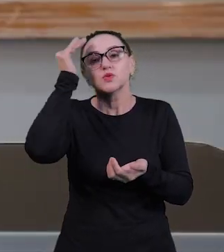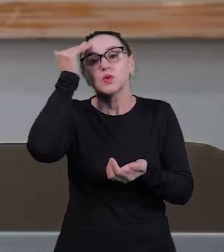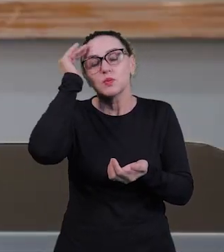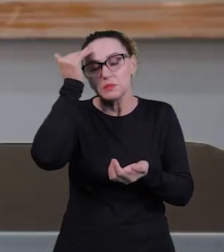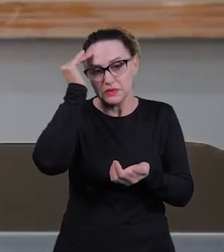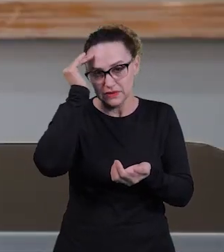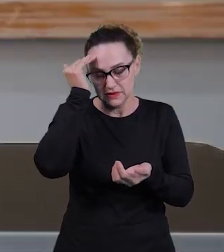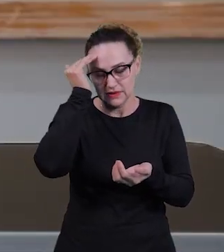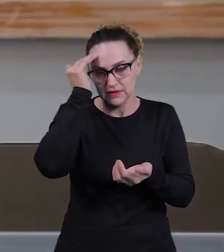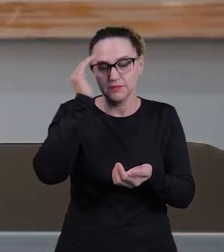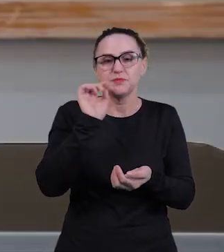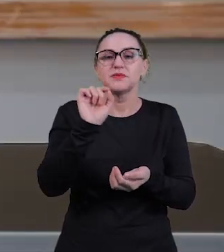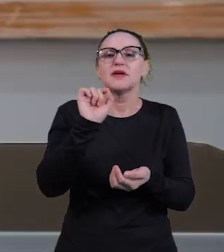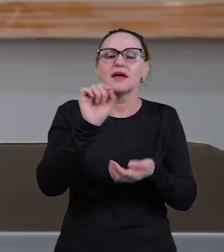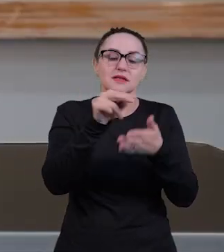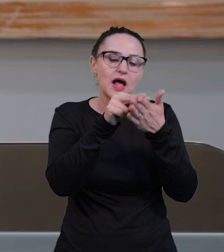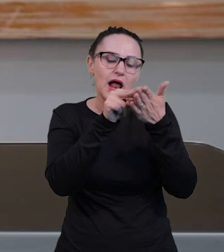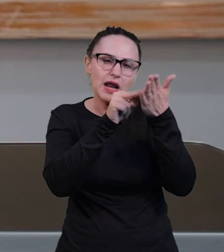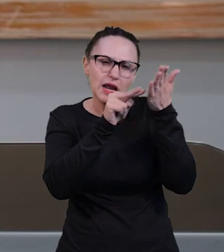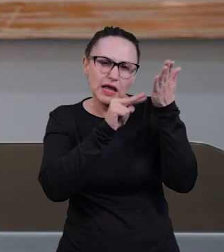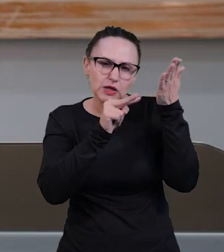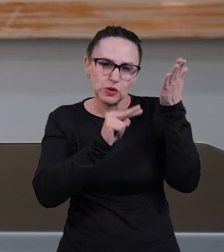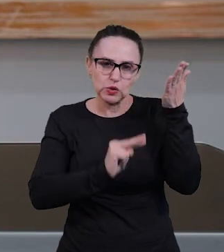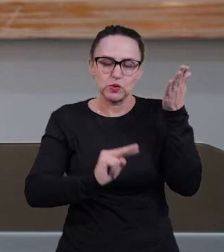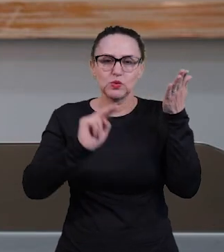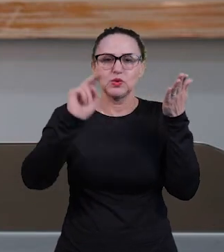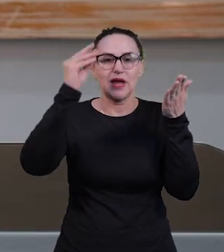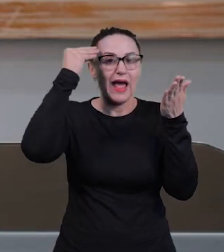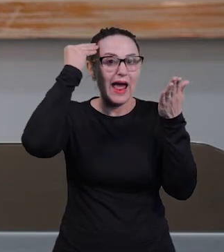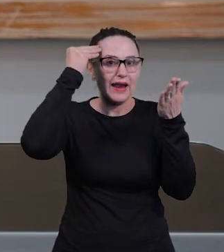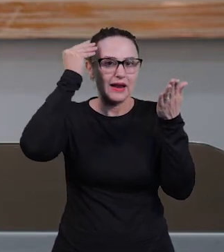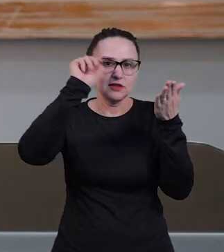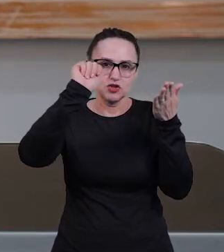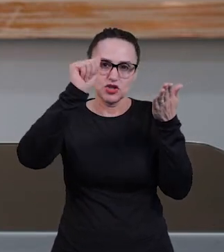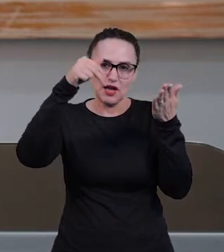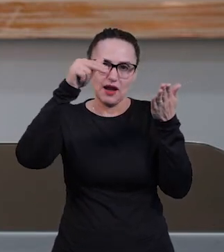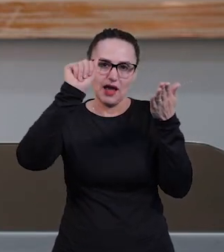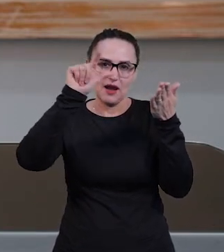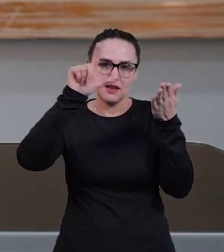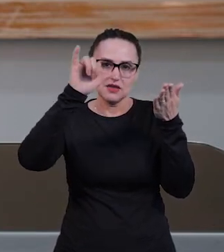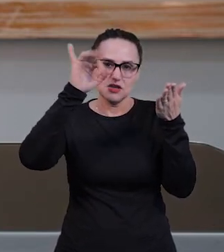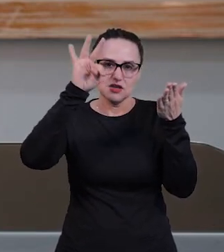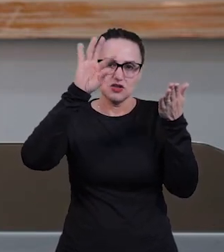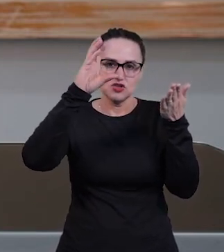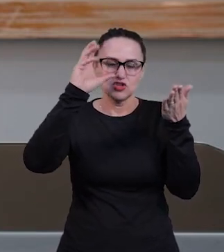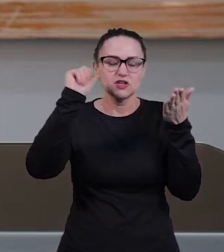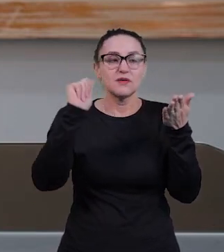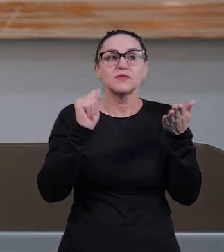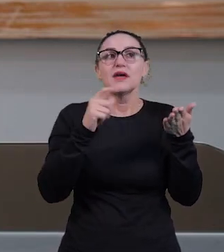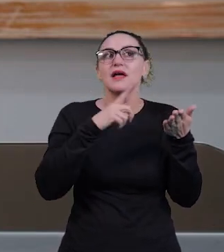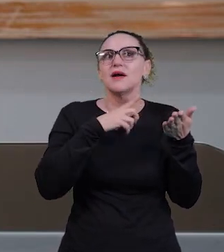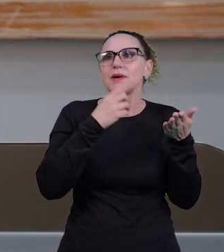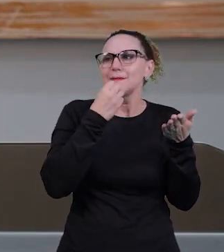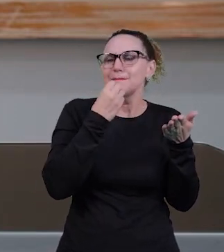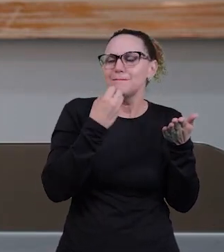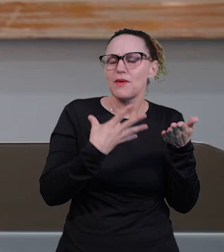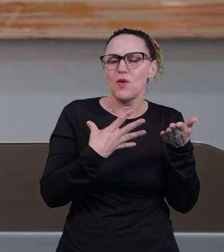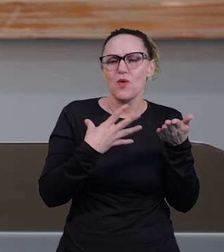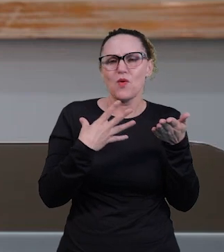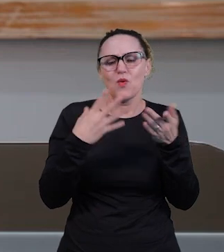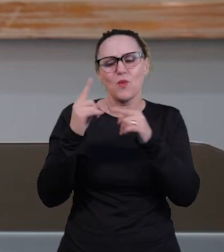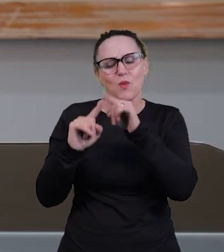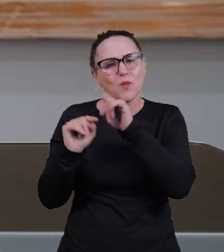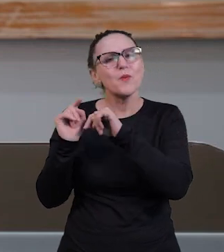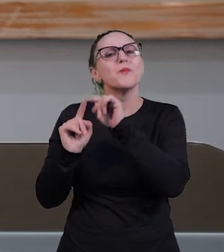compreender que essa leitura analítica de textos científicos será uma boa ferramenta ou uma das